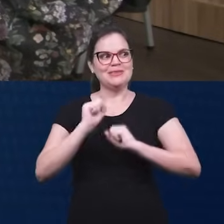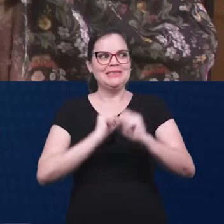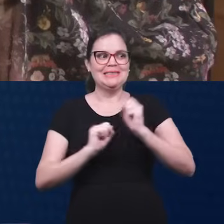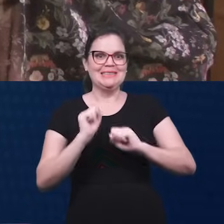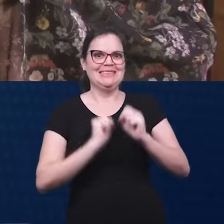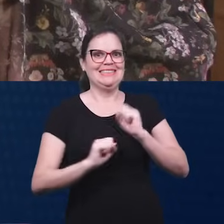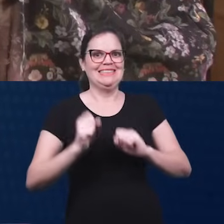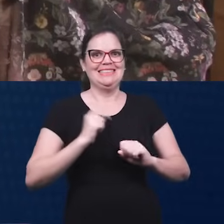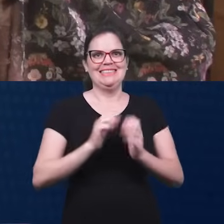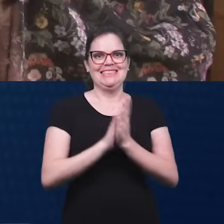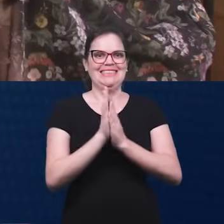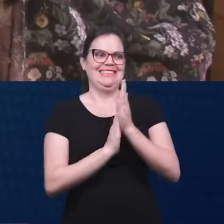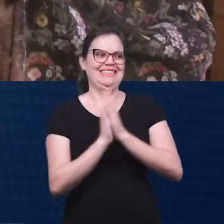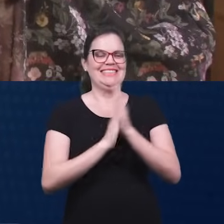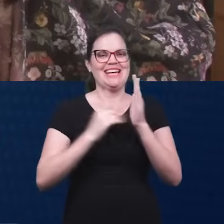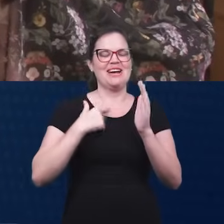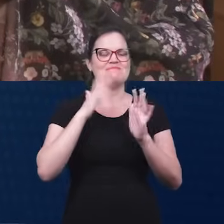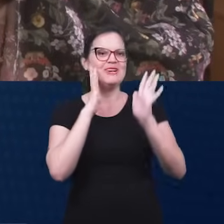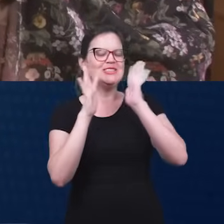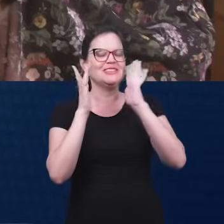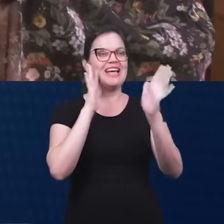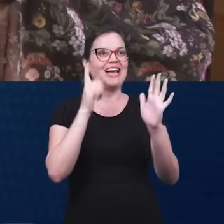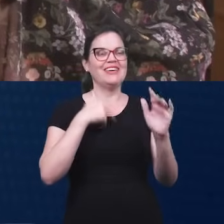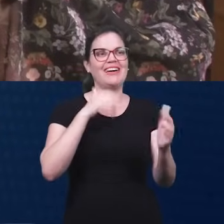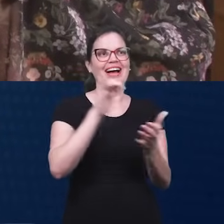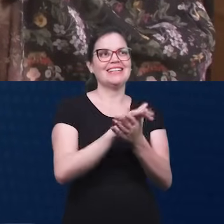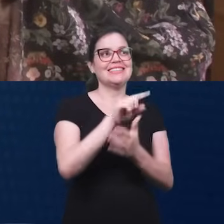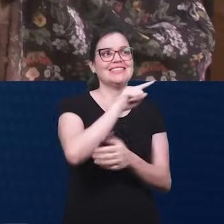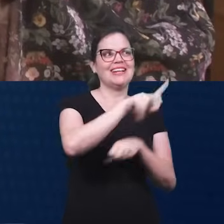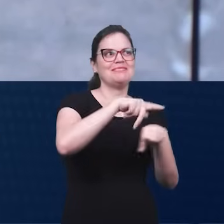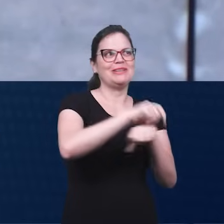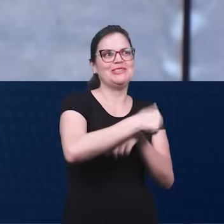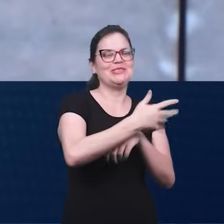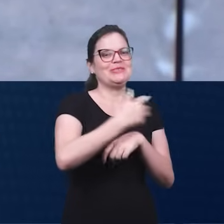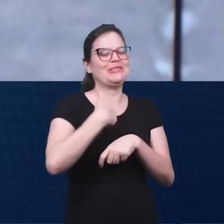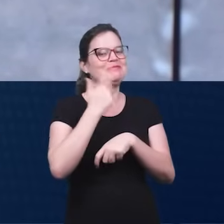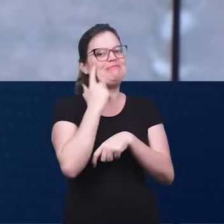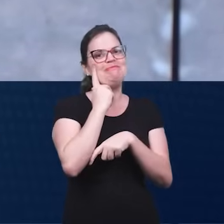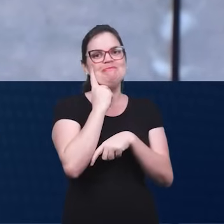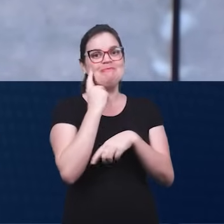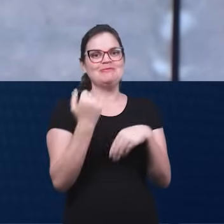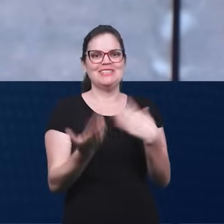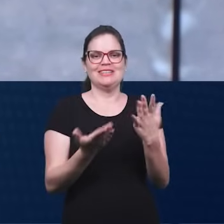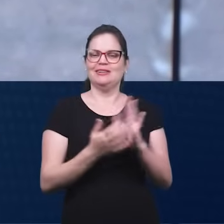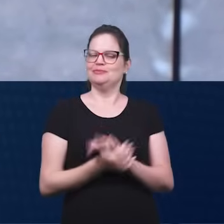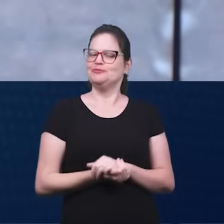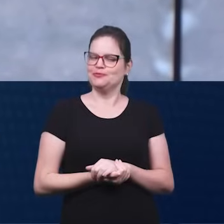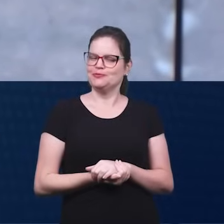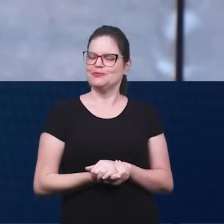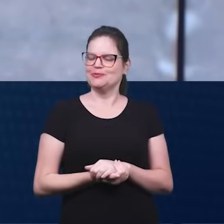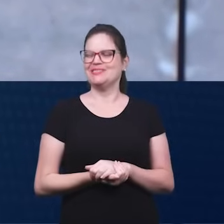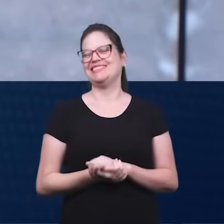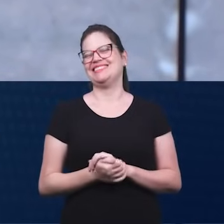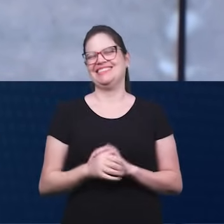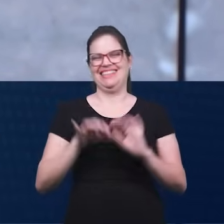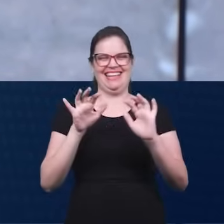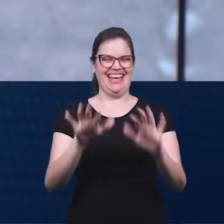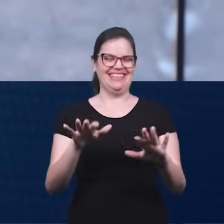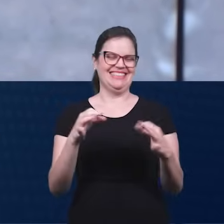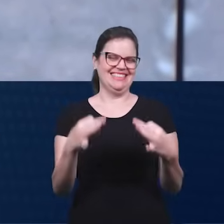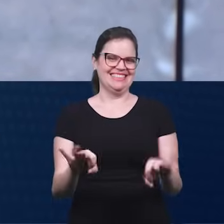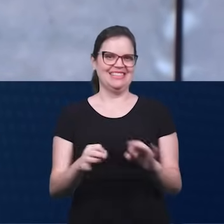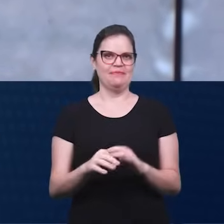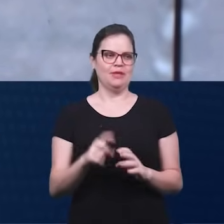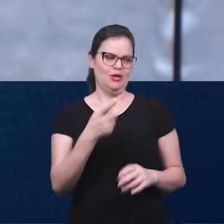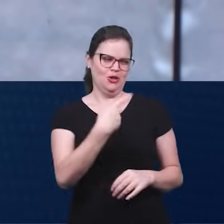né, já deixa, todo mundo já começa a imaginar aquele jovem ou aquela jovem estrangeira e tal. É assim mesmo, né? A